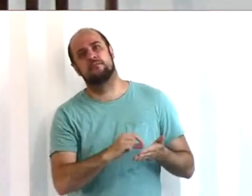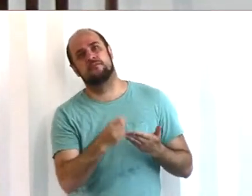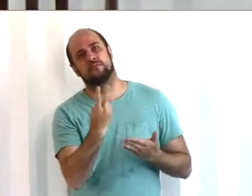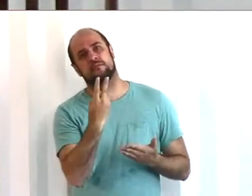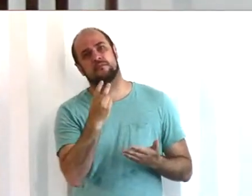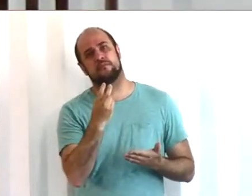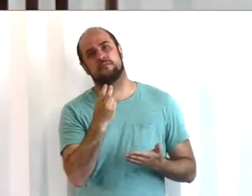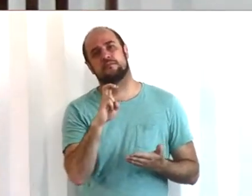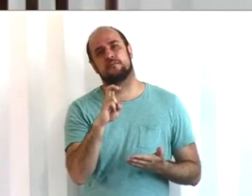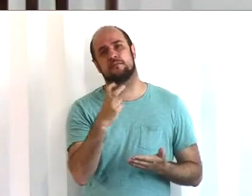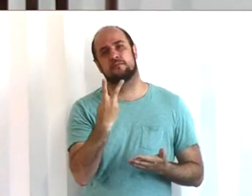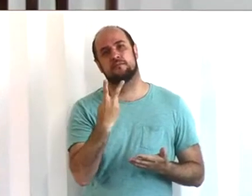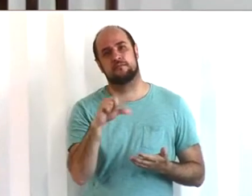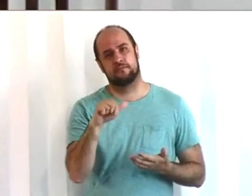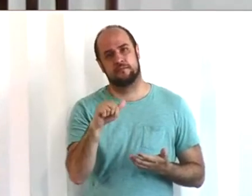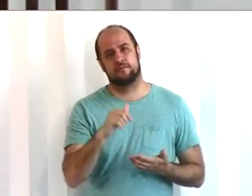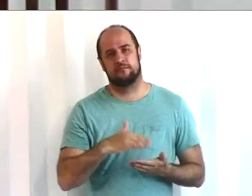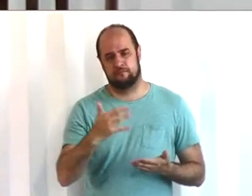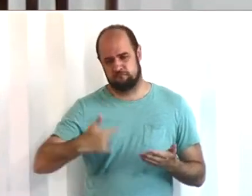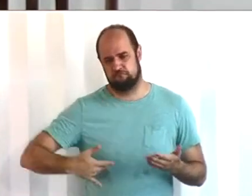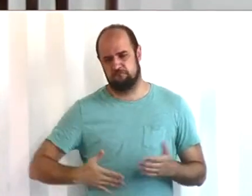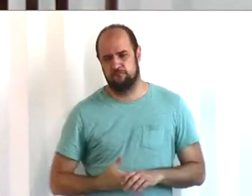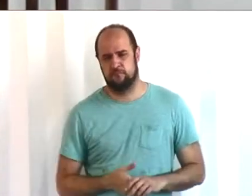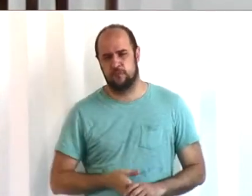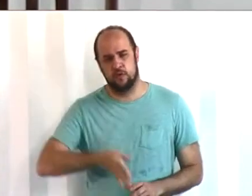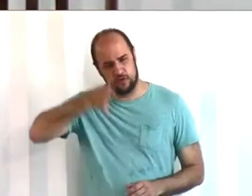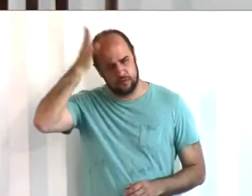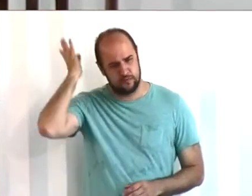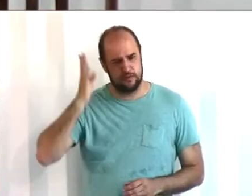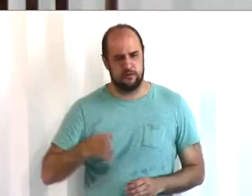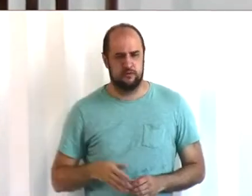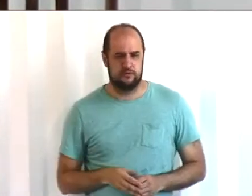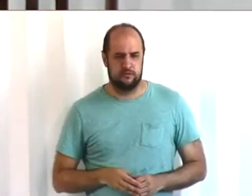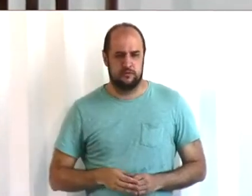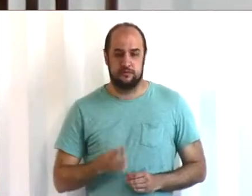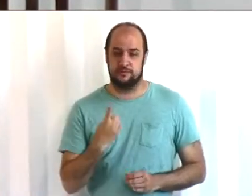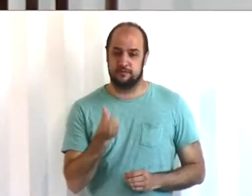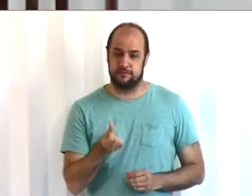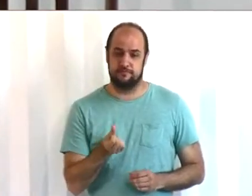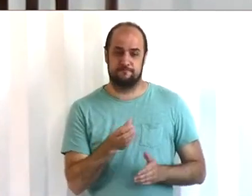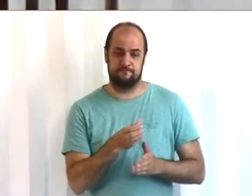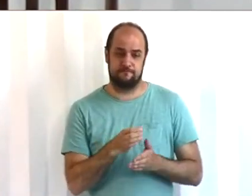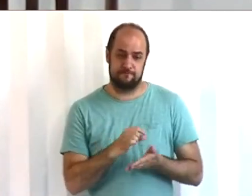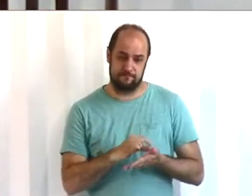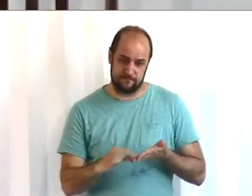27, Romanos 16, 25 a 27,